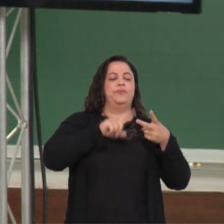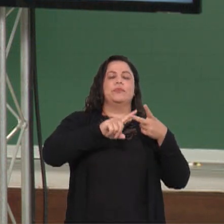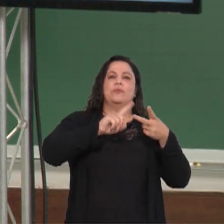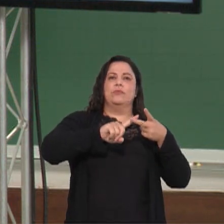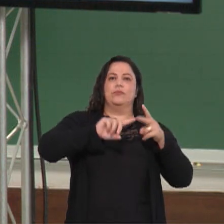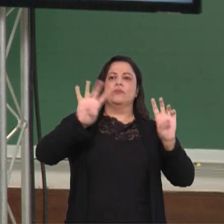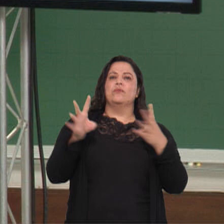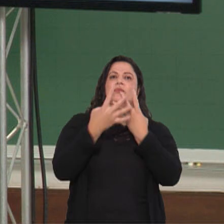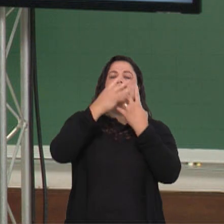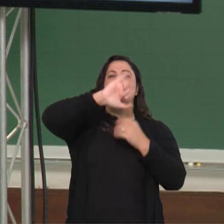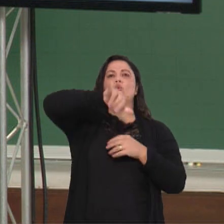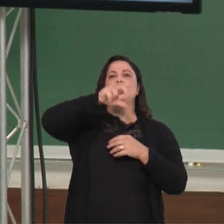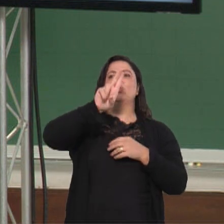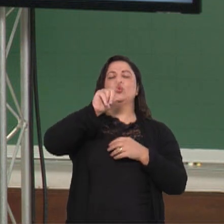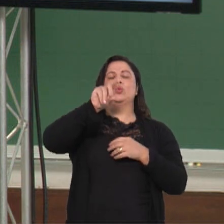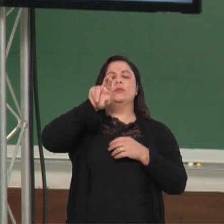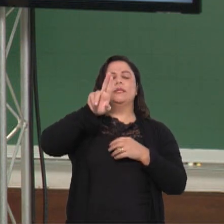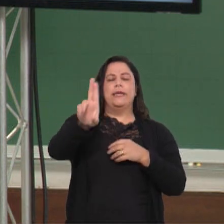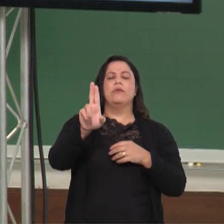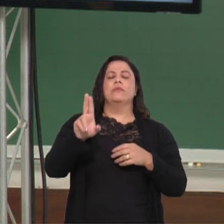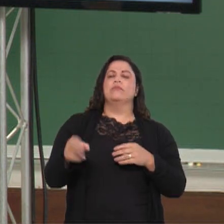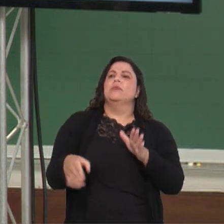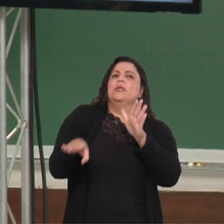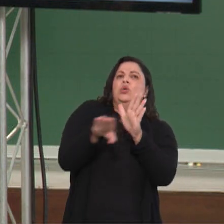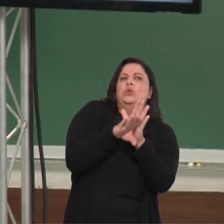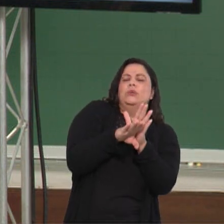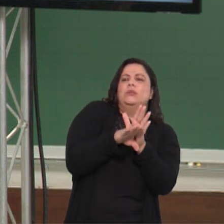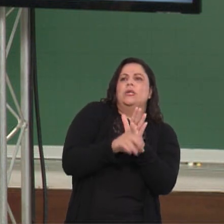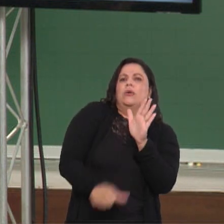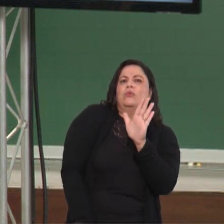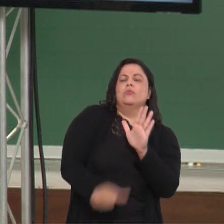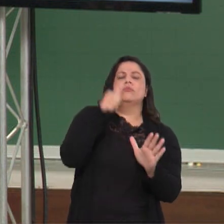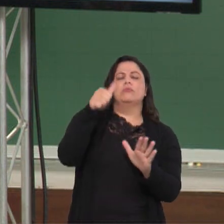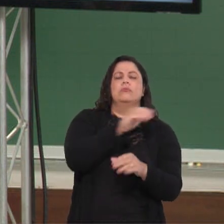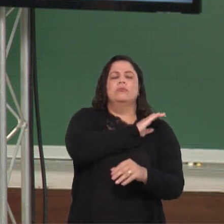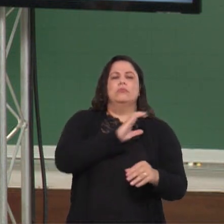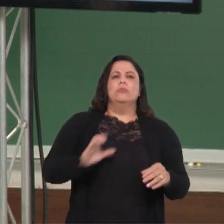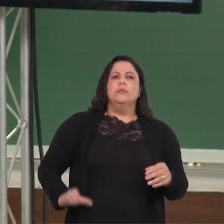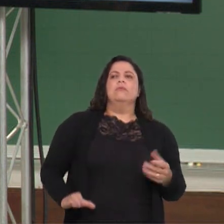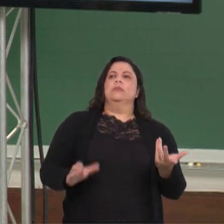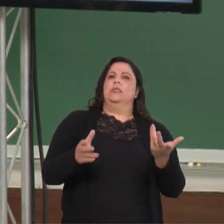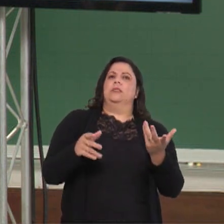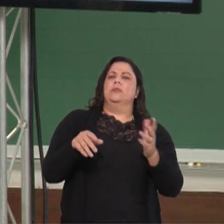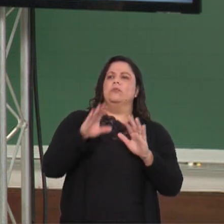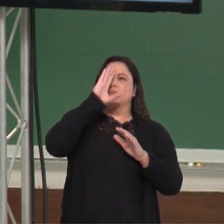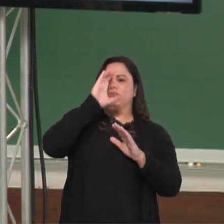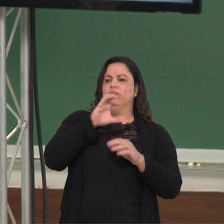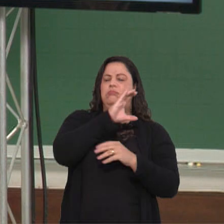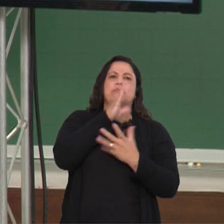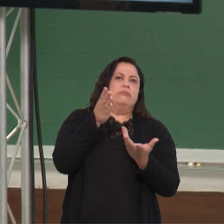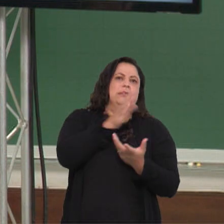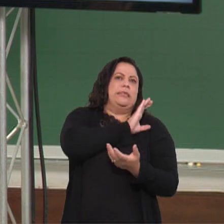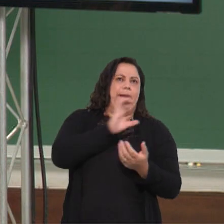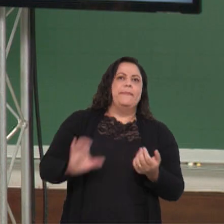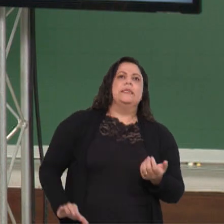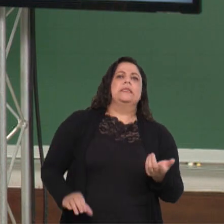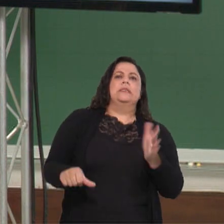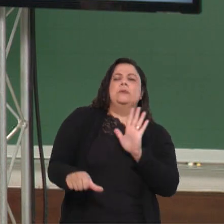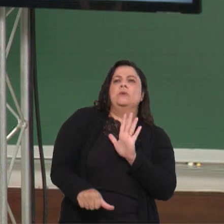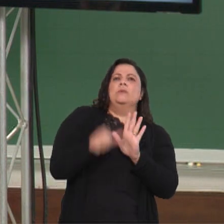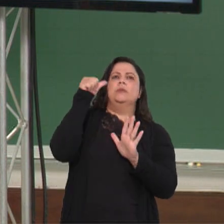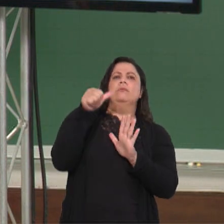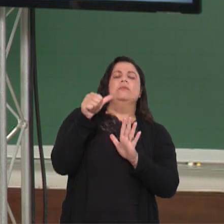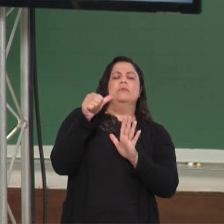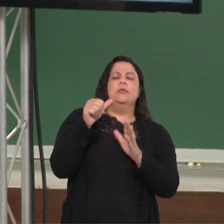chegam em Alexandria nesse período os primeiros cristãos. Isso gera uma tensão social em torno